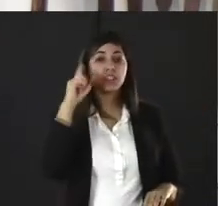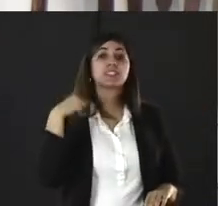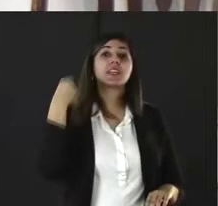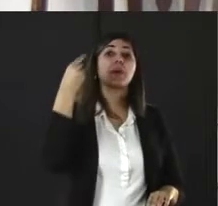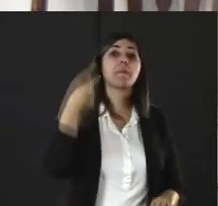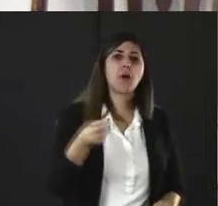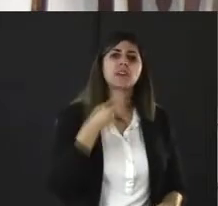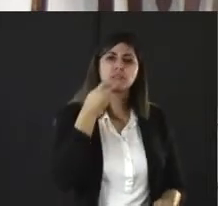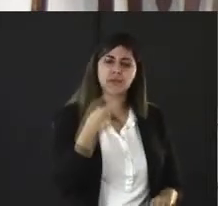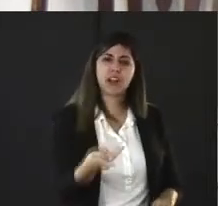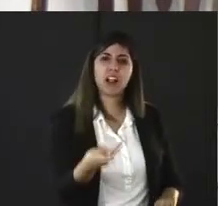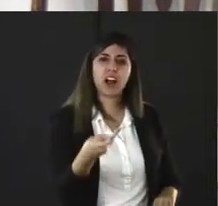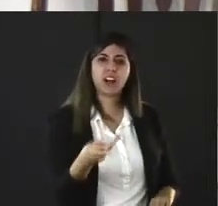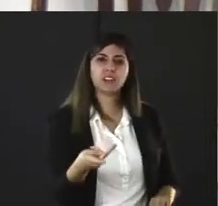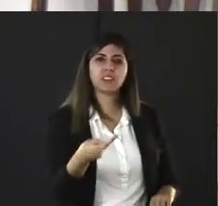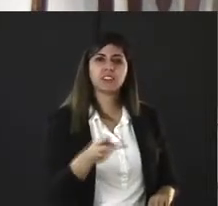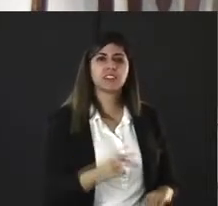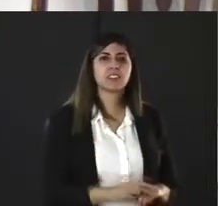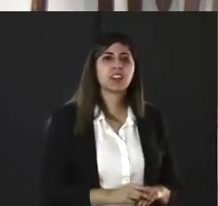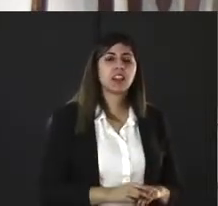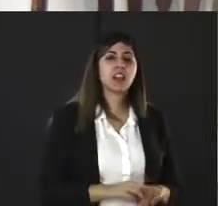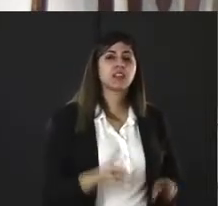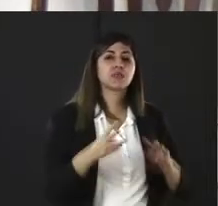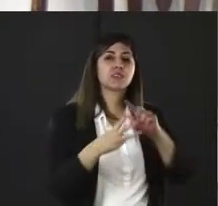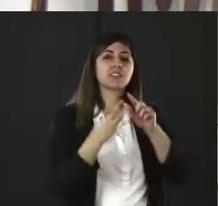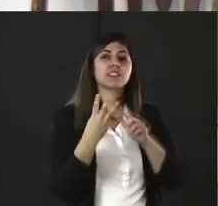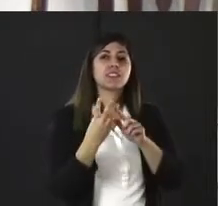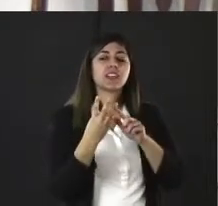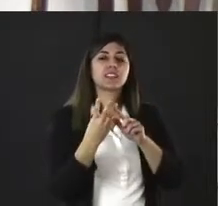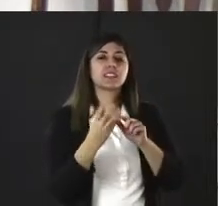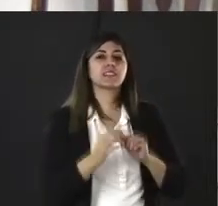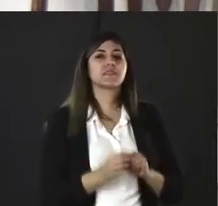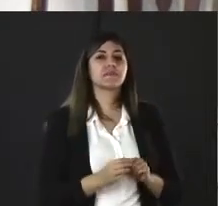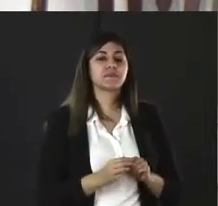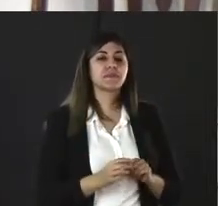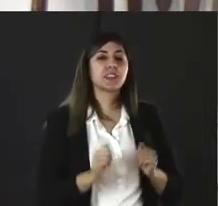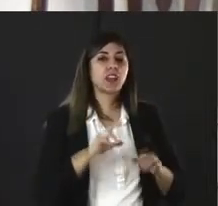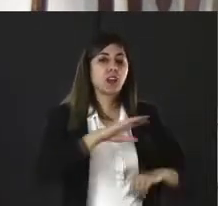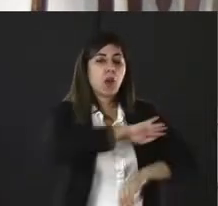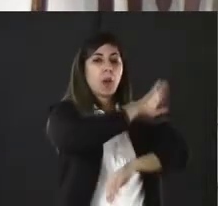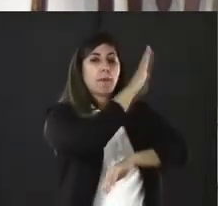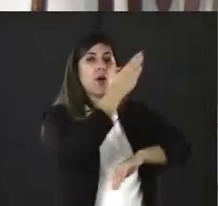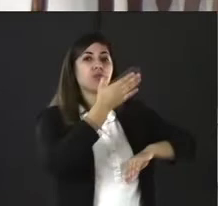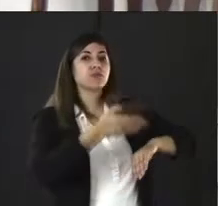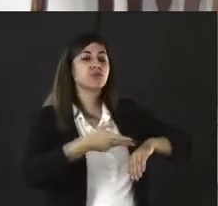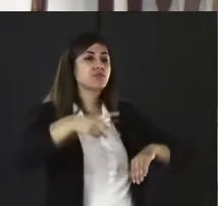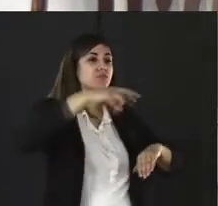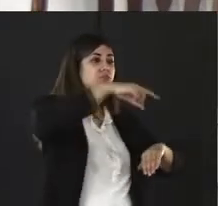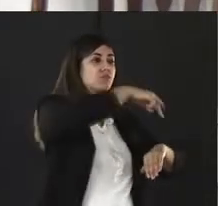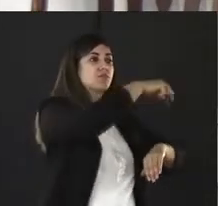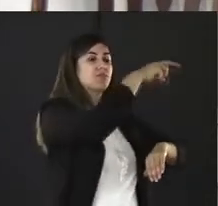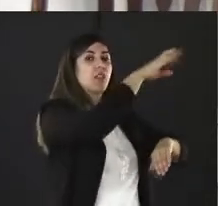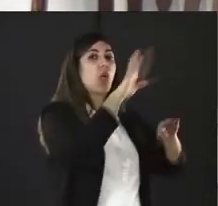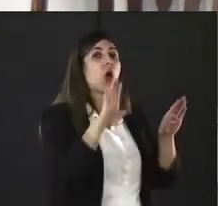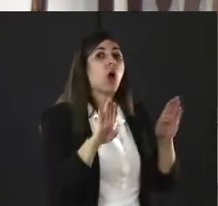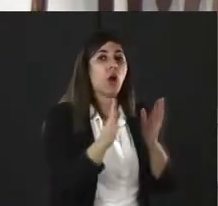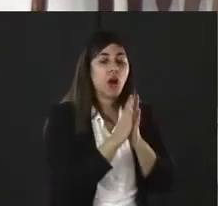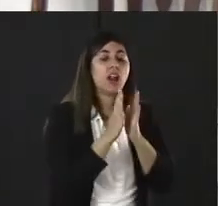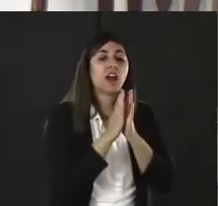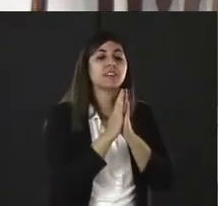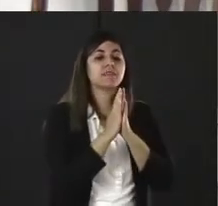proferidas estas palavras tomando consigo a pedro joão e tiago subiu ao monte como propósito de orar lucas